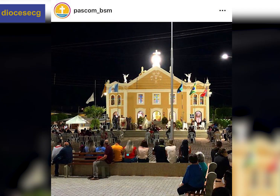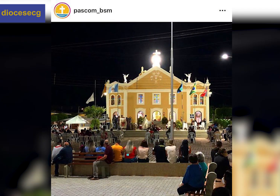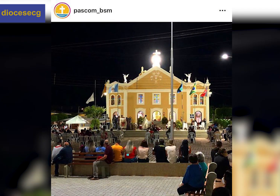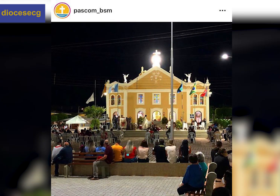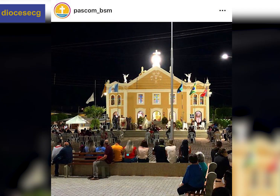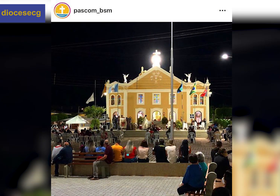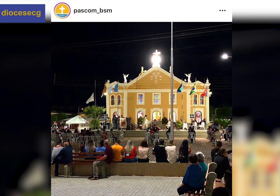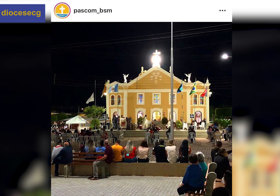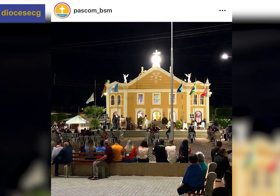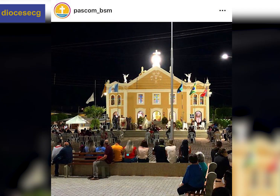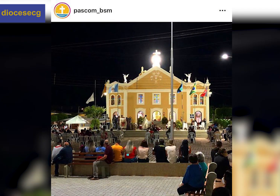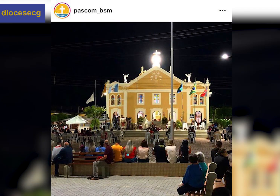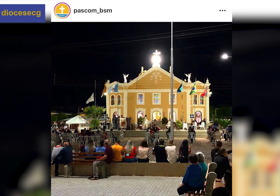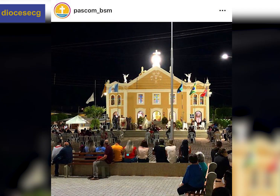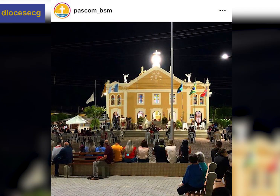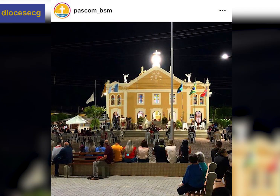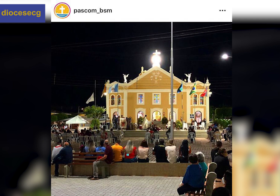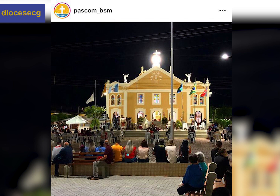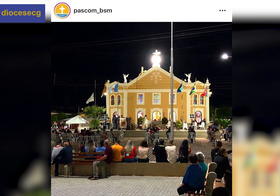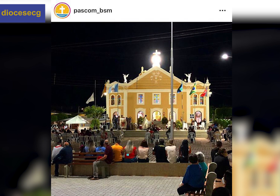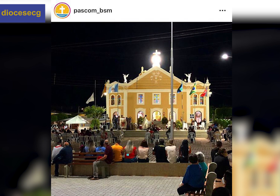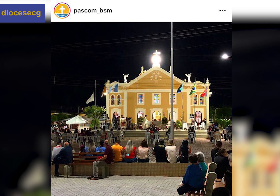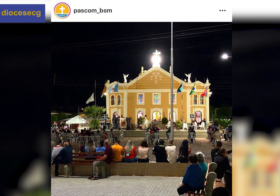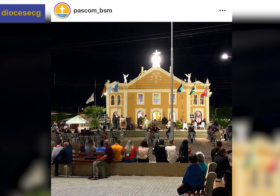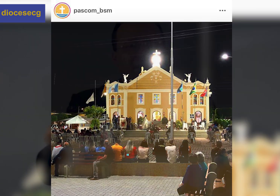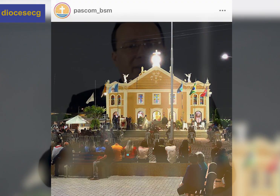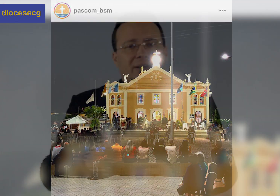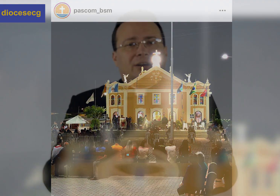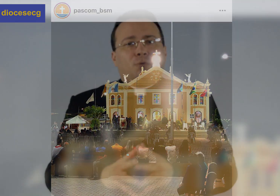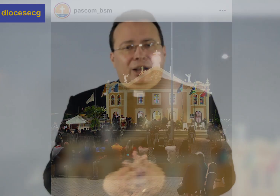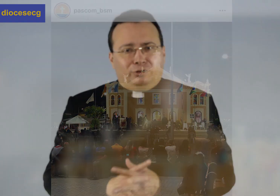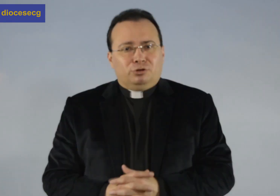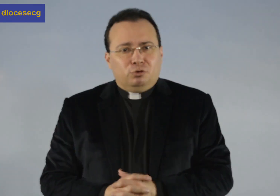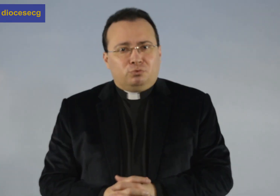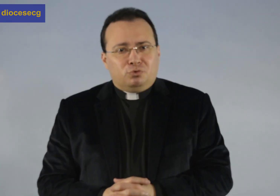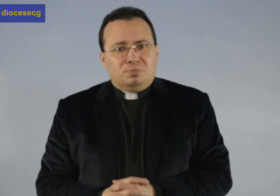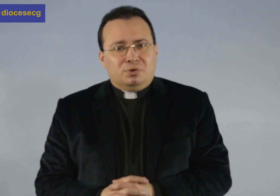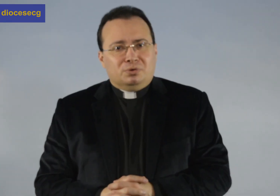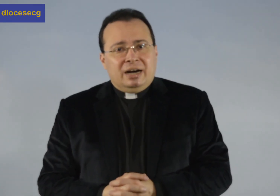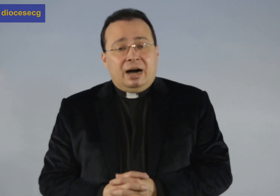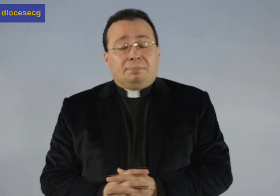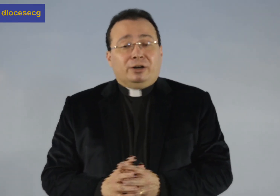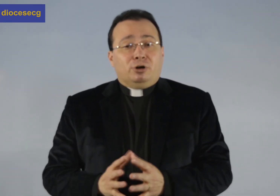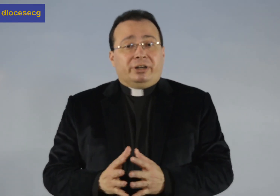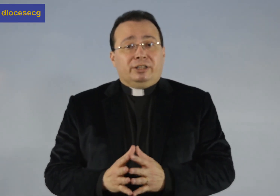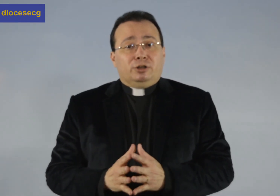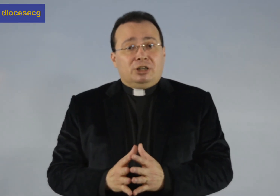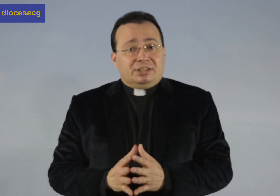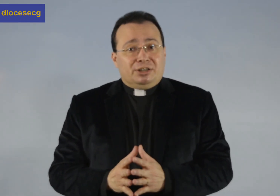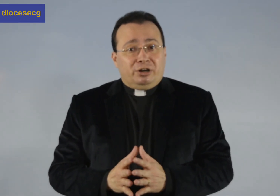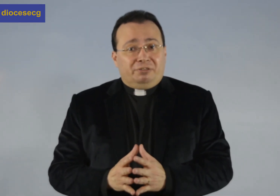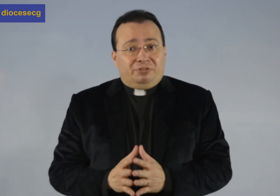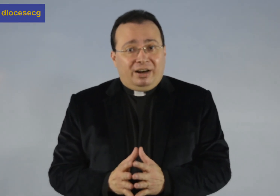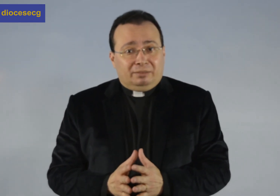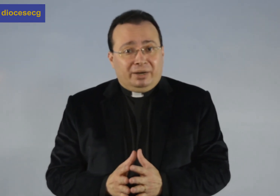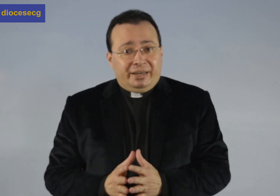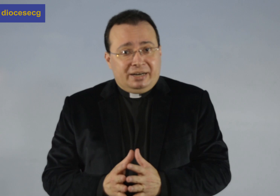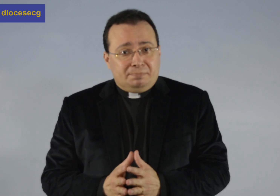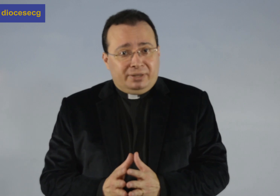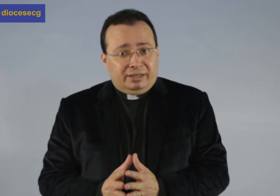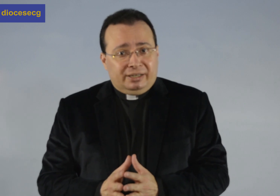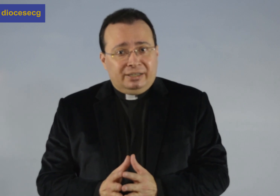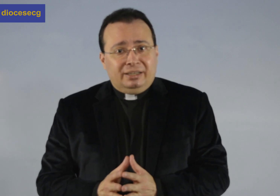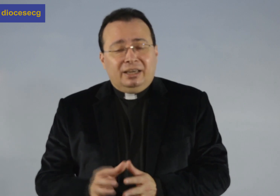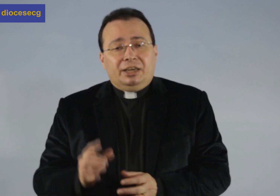padroeiro desde o dia 25 de setembro e vai até amanhã, 4 de outubro. A paróquia de Nossa Senhora de Fátima,